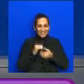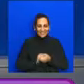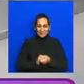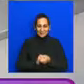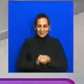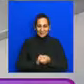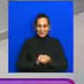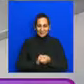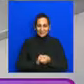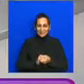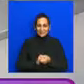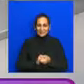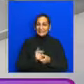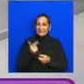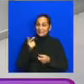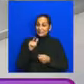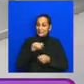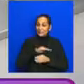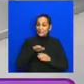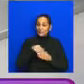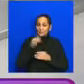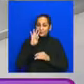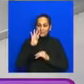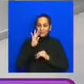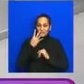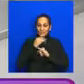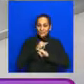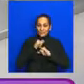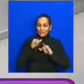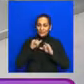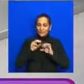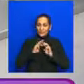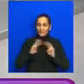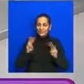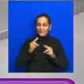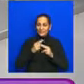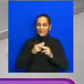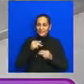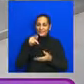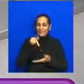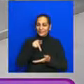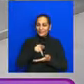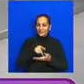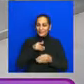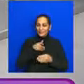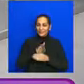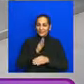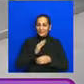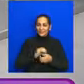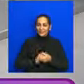Obrigado. Após a apuração, todos os resultados serão publicados em loterias.caixa.gov.br.